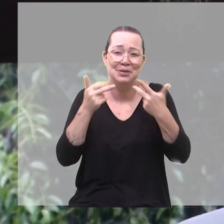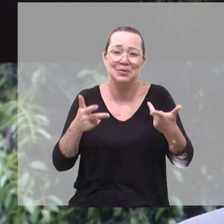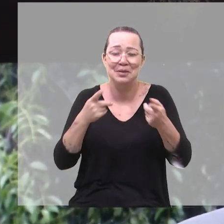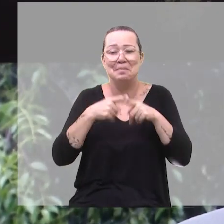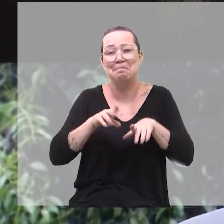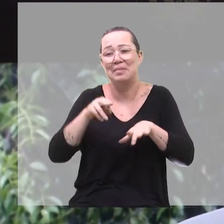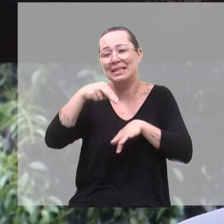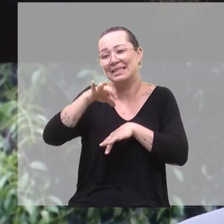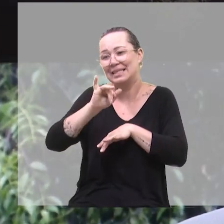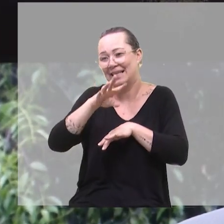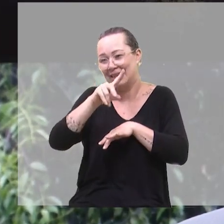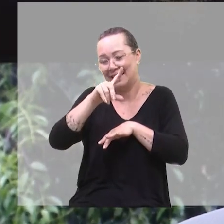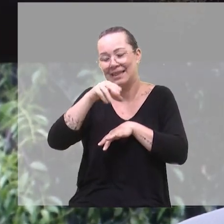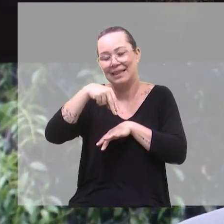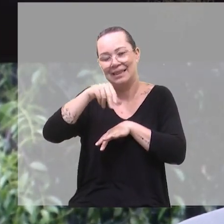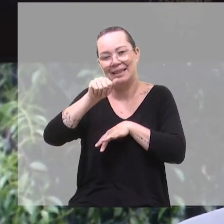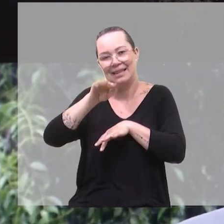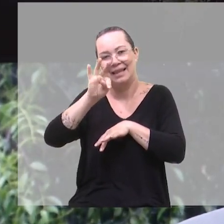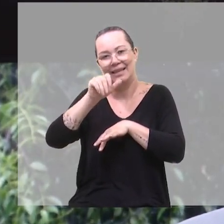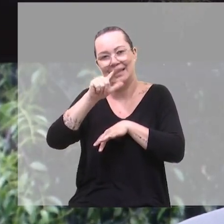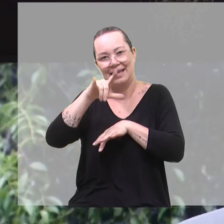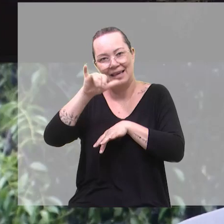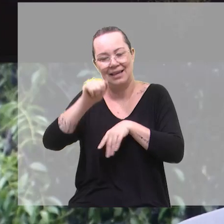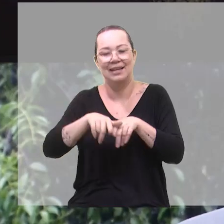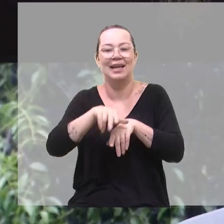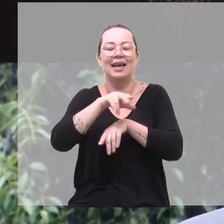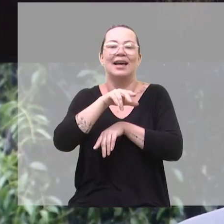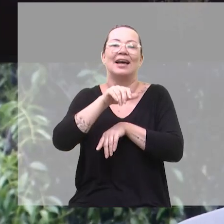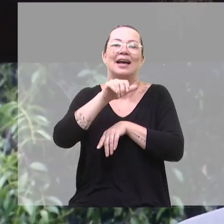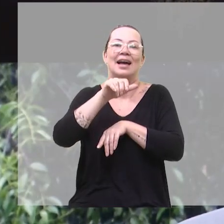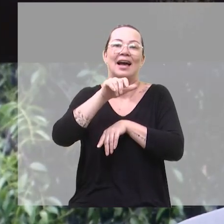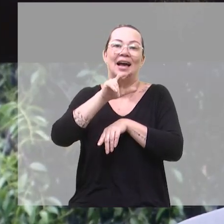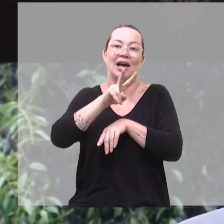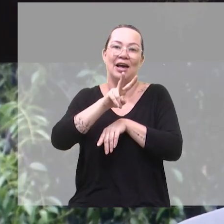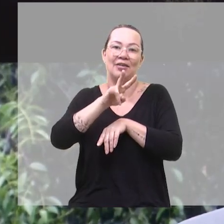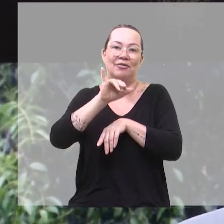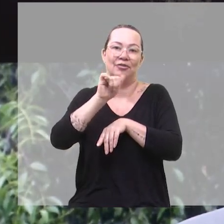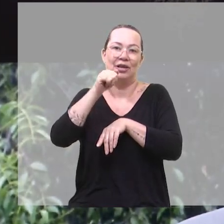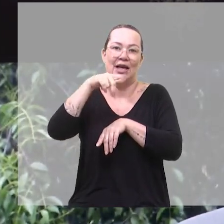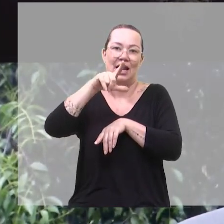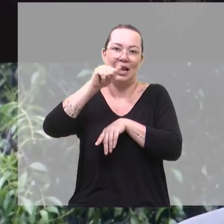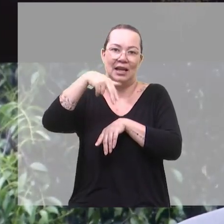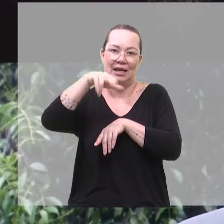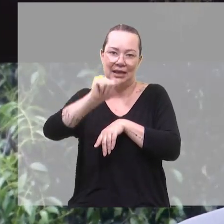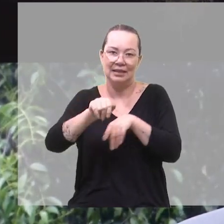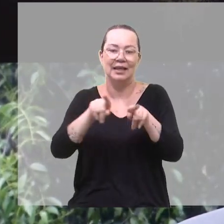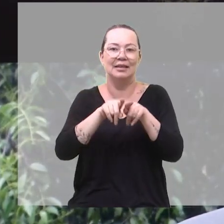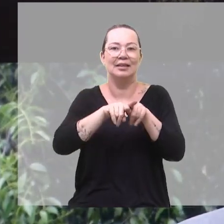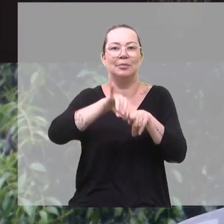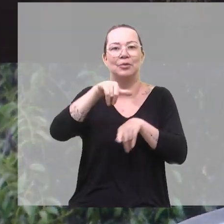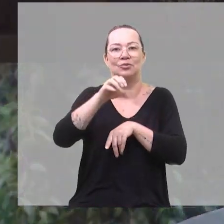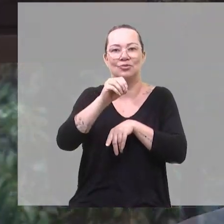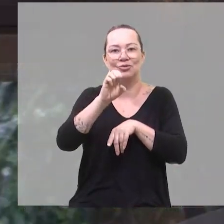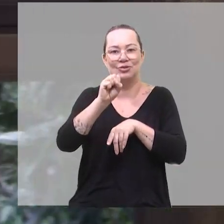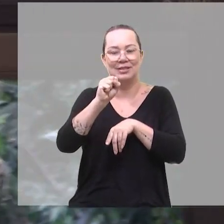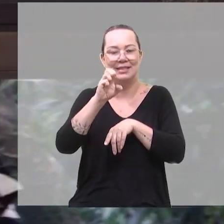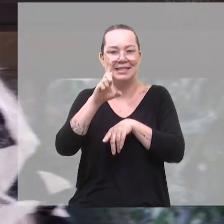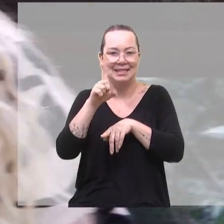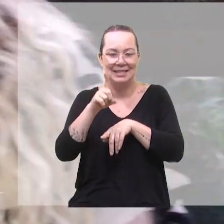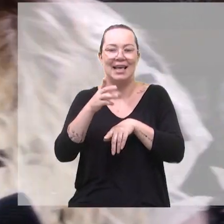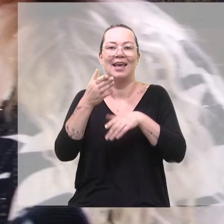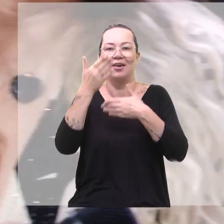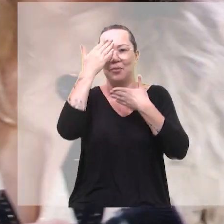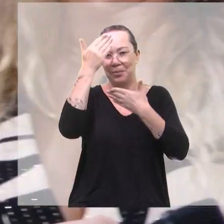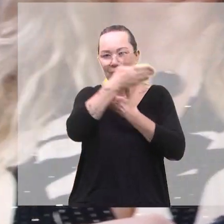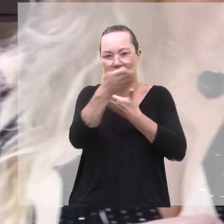para tudo, mas Natália Bianchi, Vialana Salatino, José Carlos dos Reis, obrigado por vocês